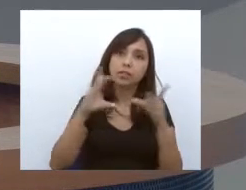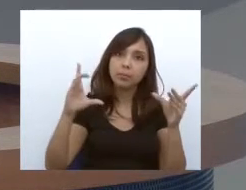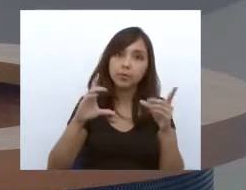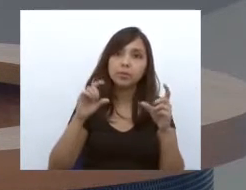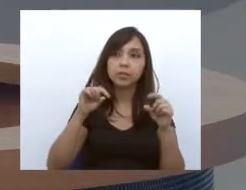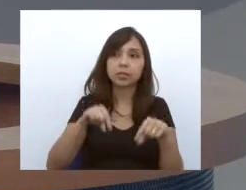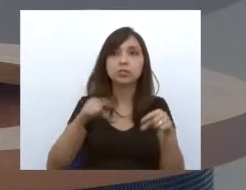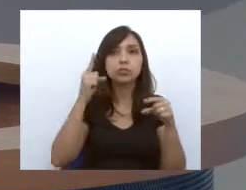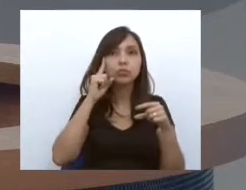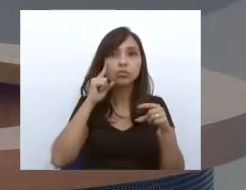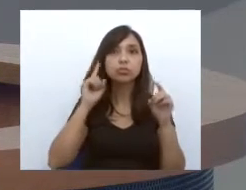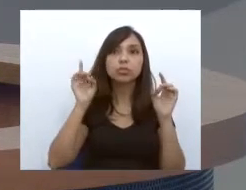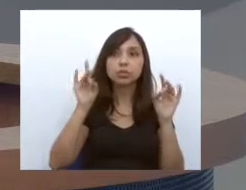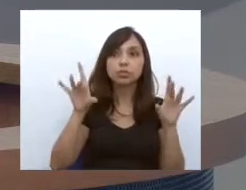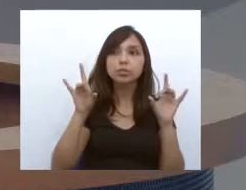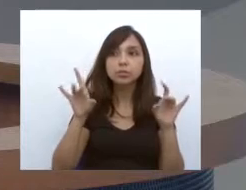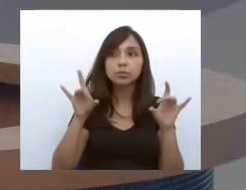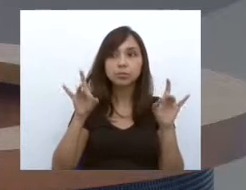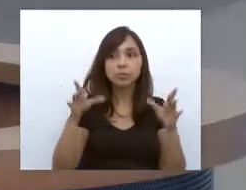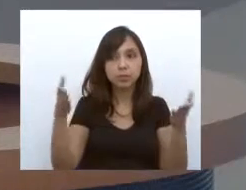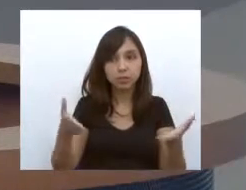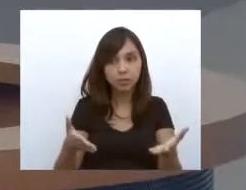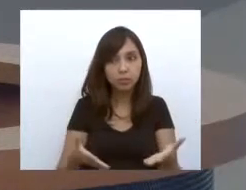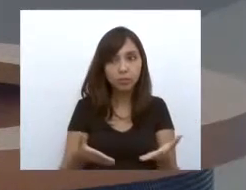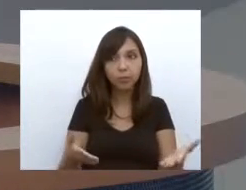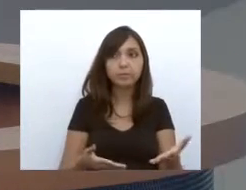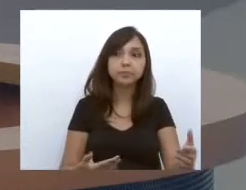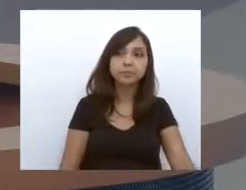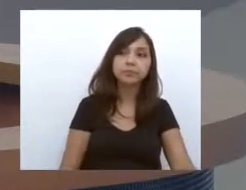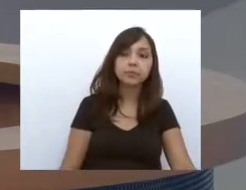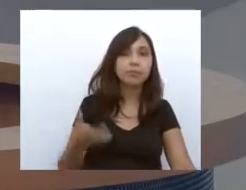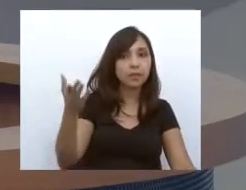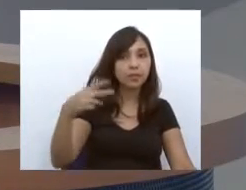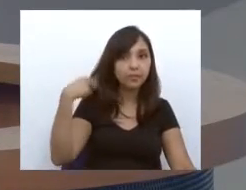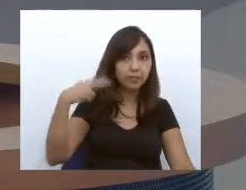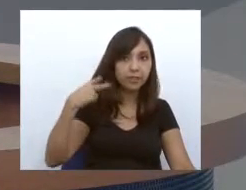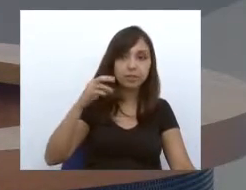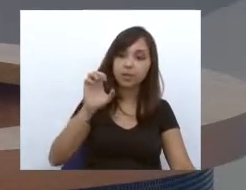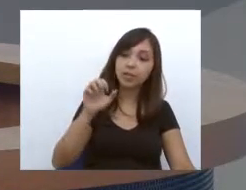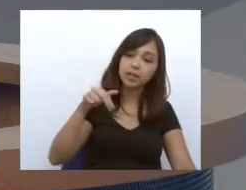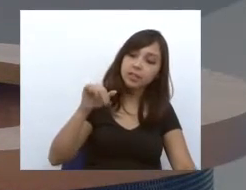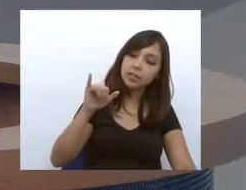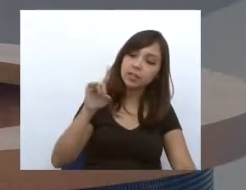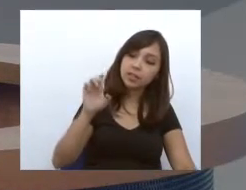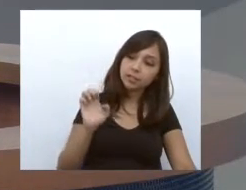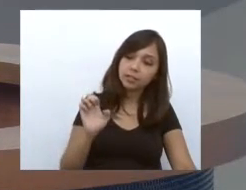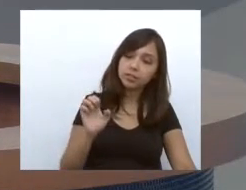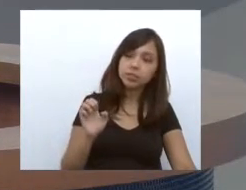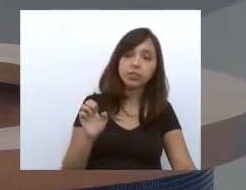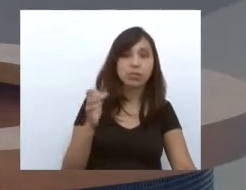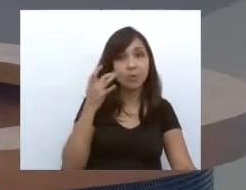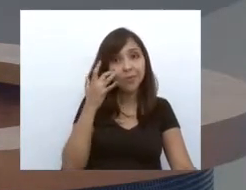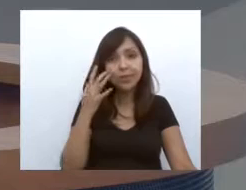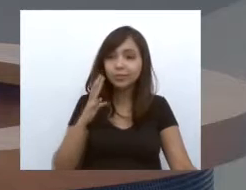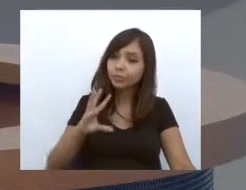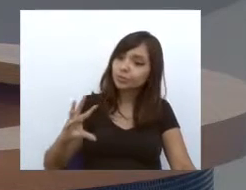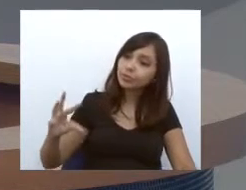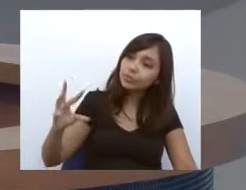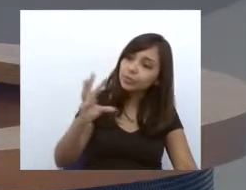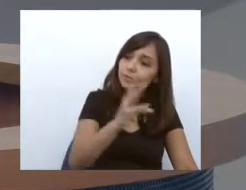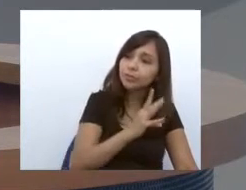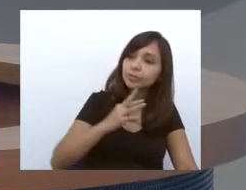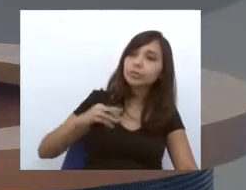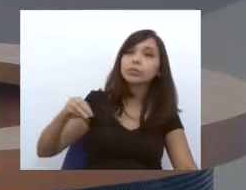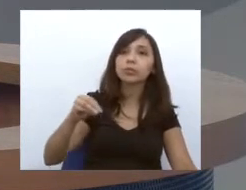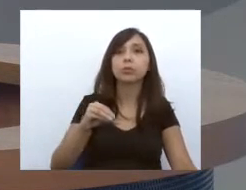dia especial de hoje, como bem disse a vereadora professora Eneide, eu acho que todos os colegas não